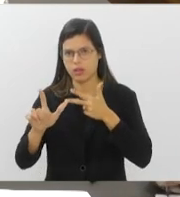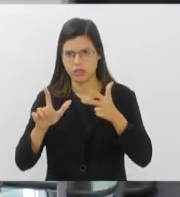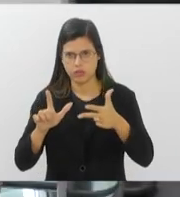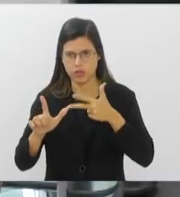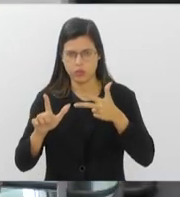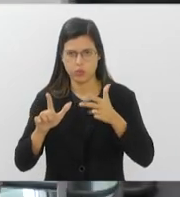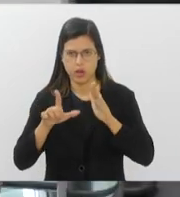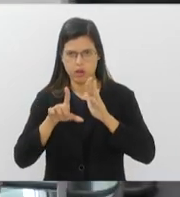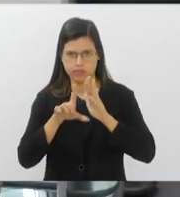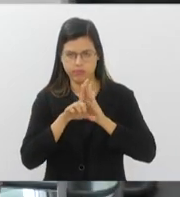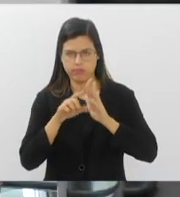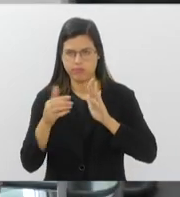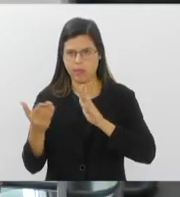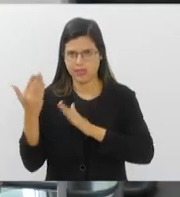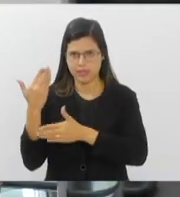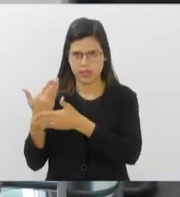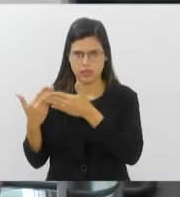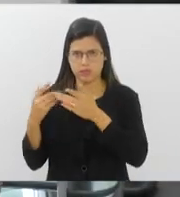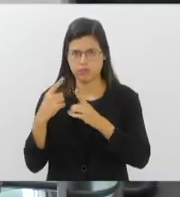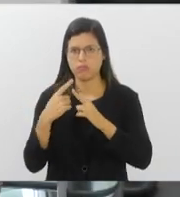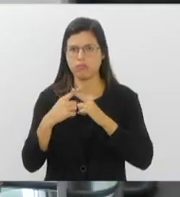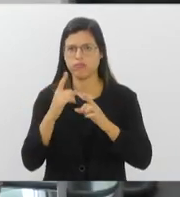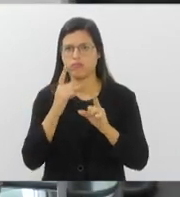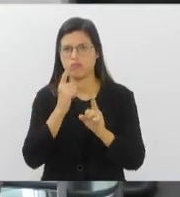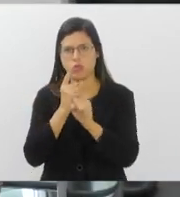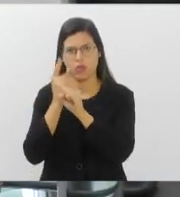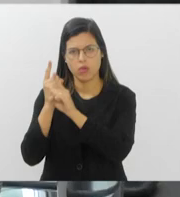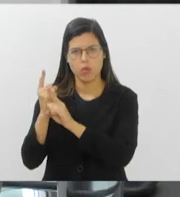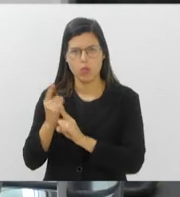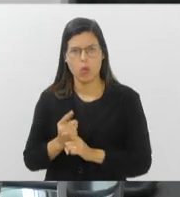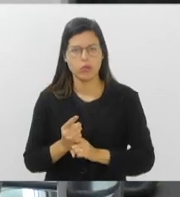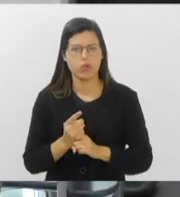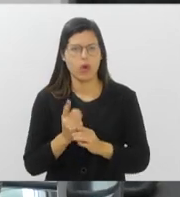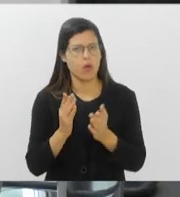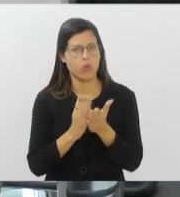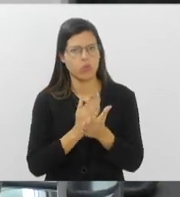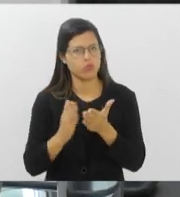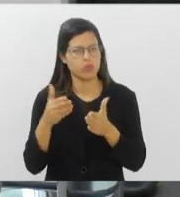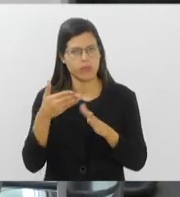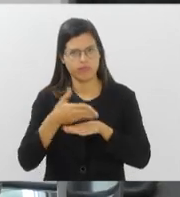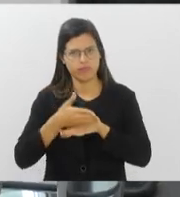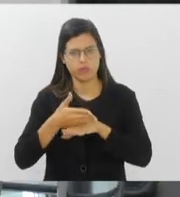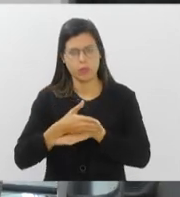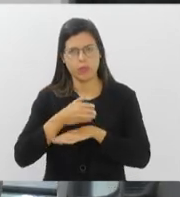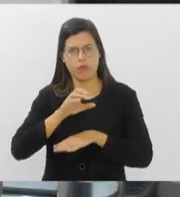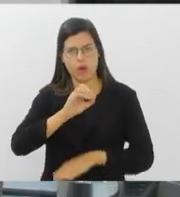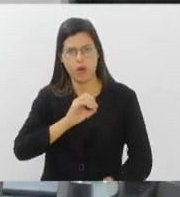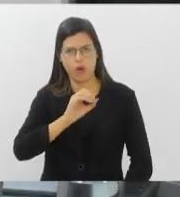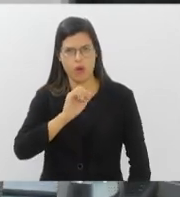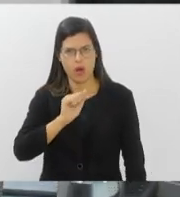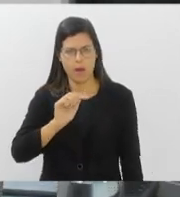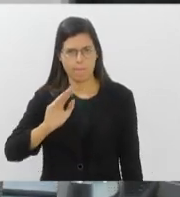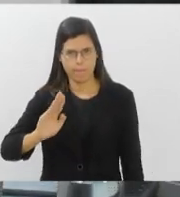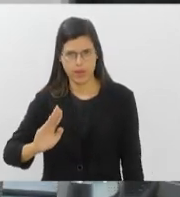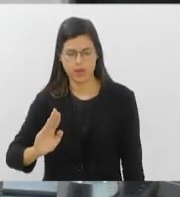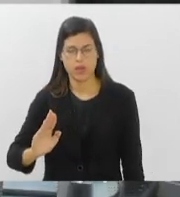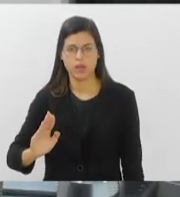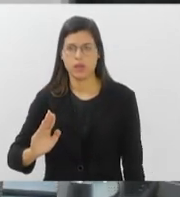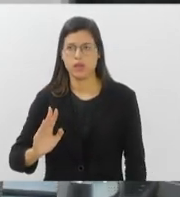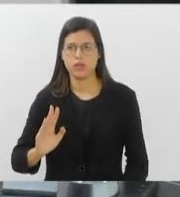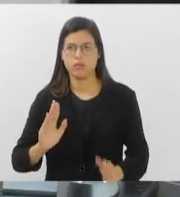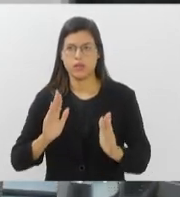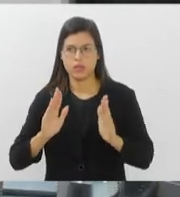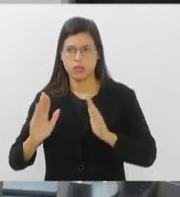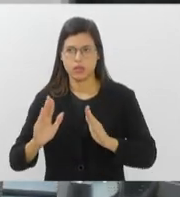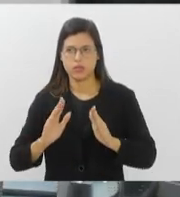de alguns encontros sobre o tema, na época, pela OAB, e, através do mandato do então